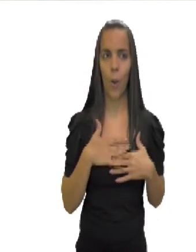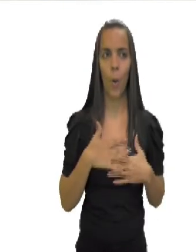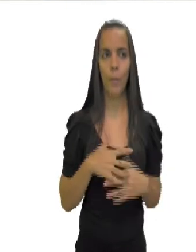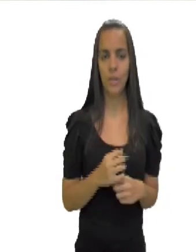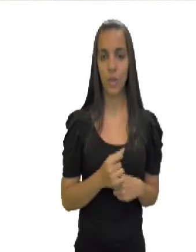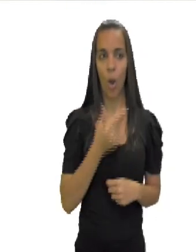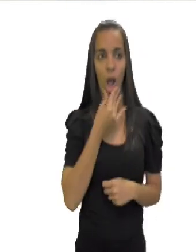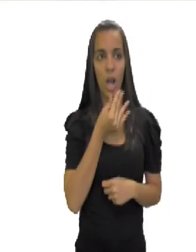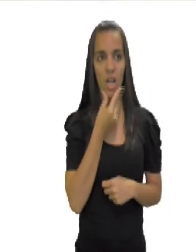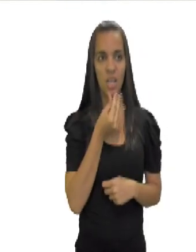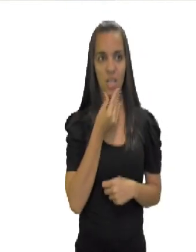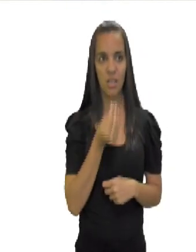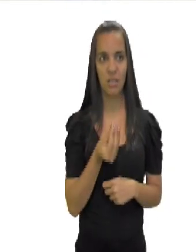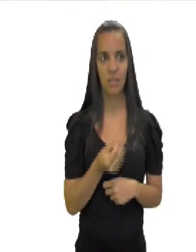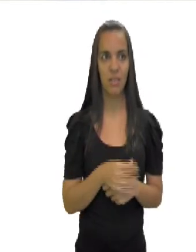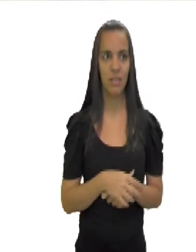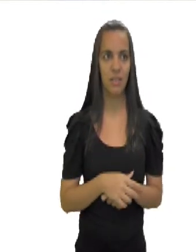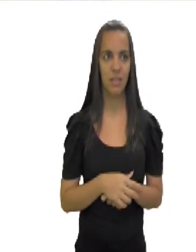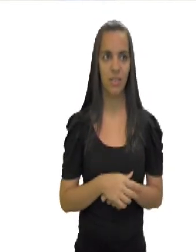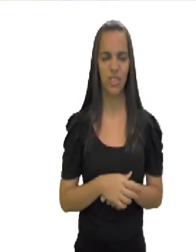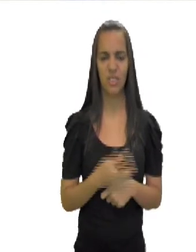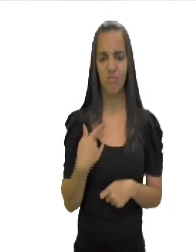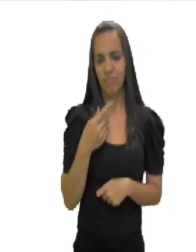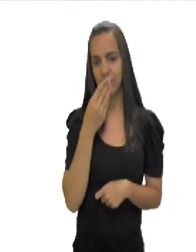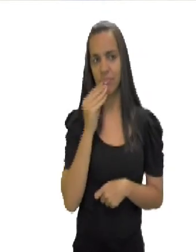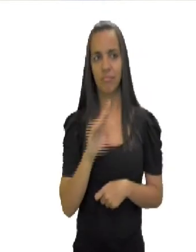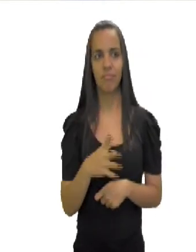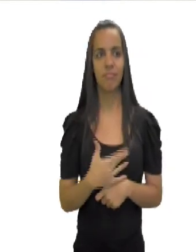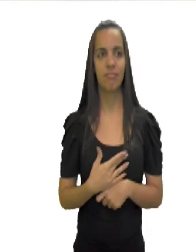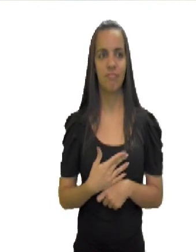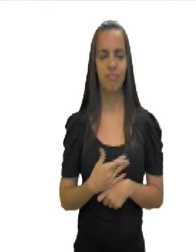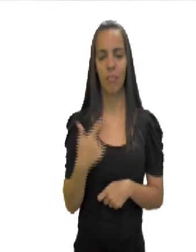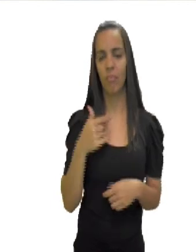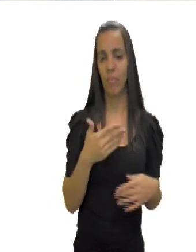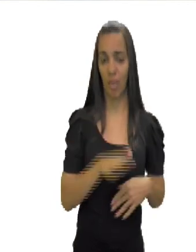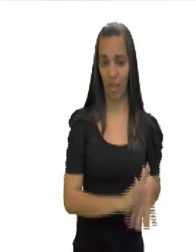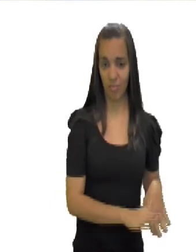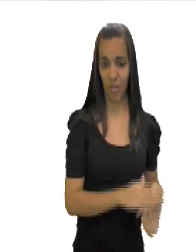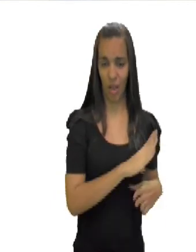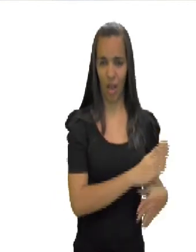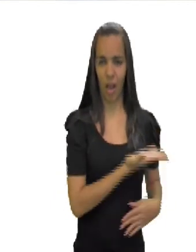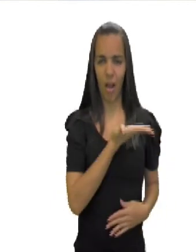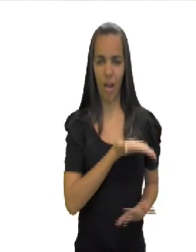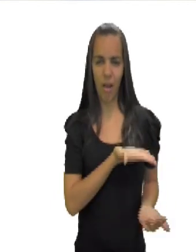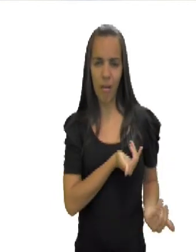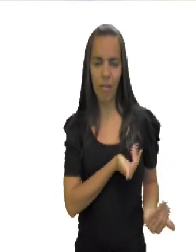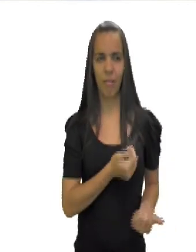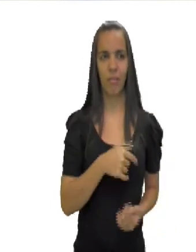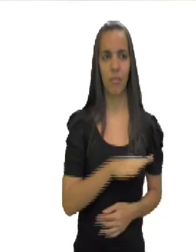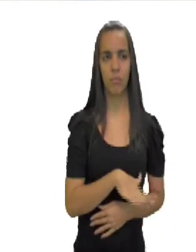o homem o faz até por esporte, desde a adolescência. Diz o